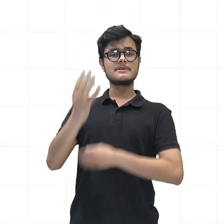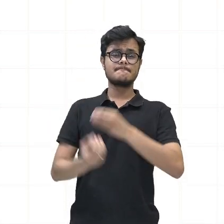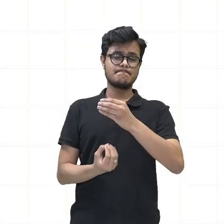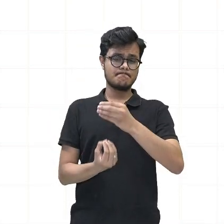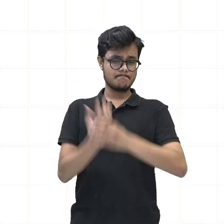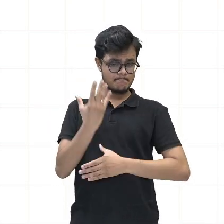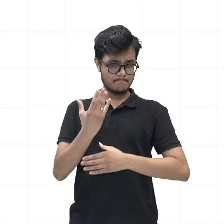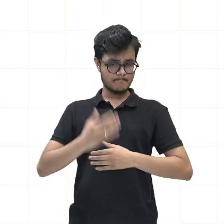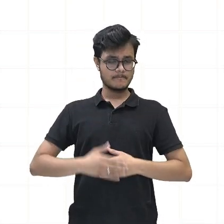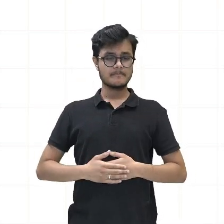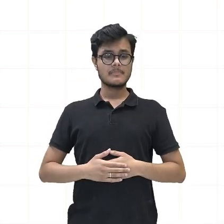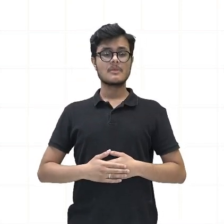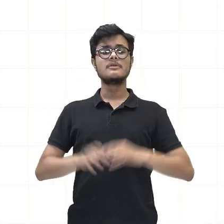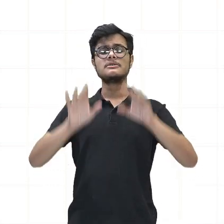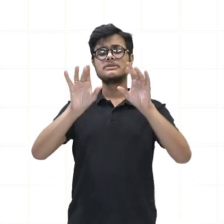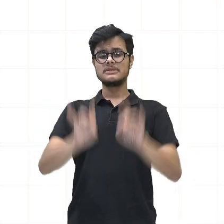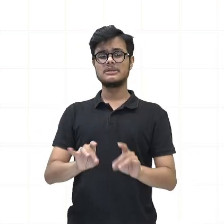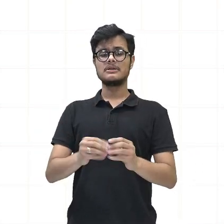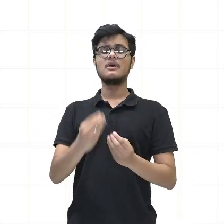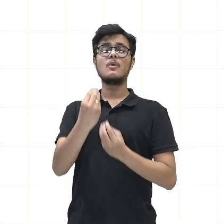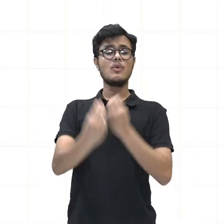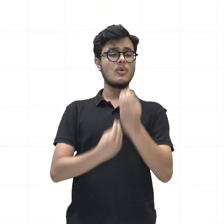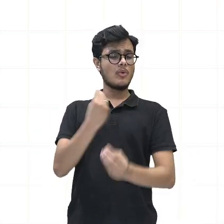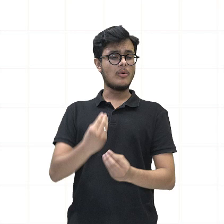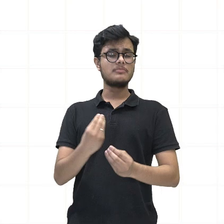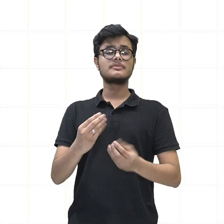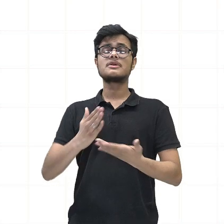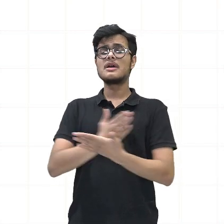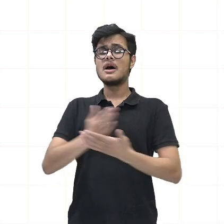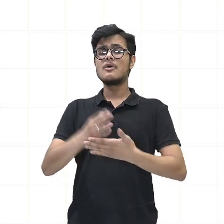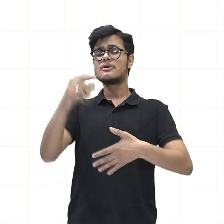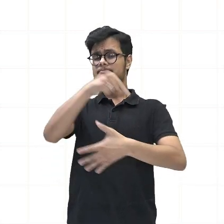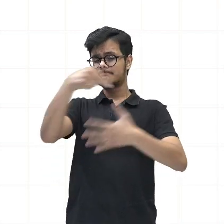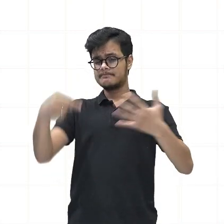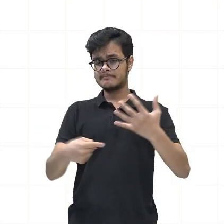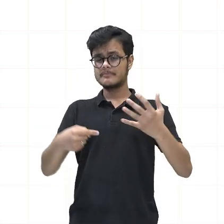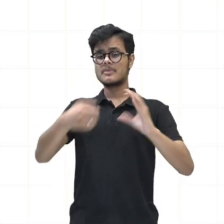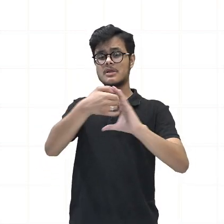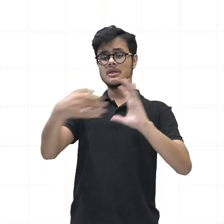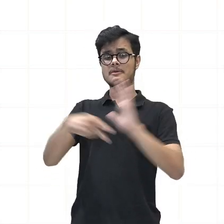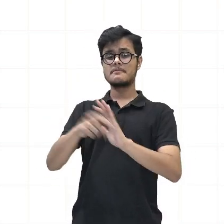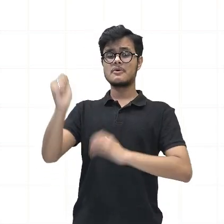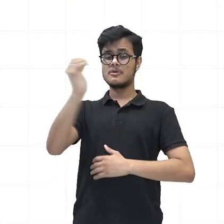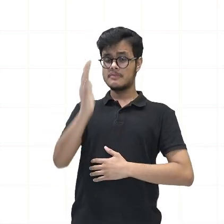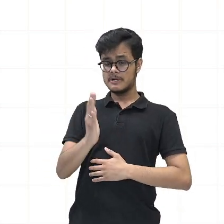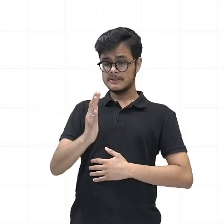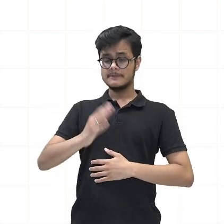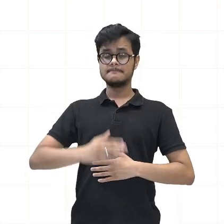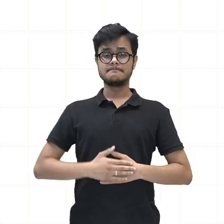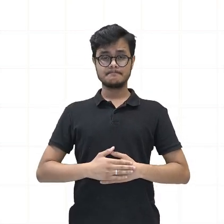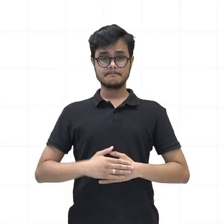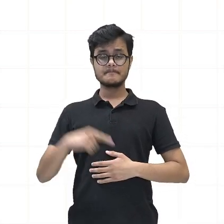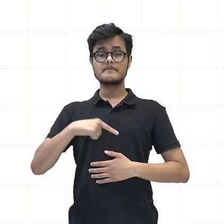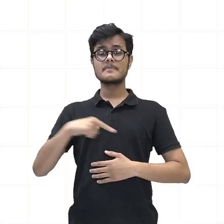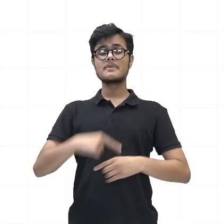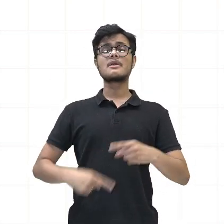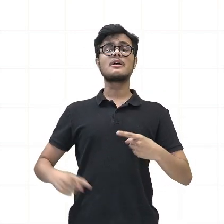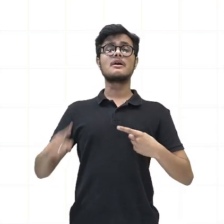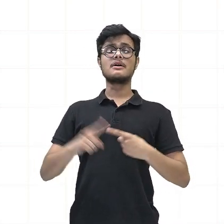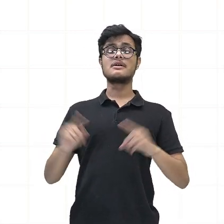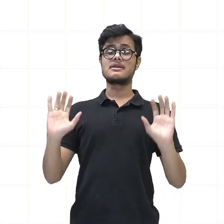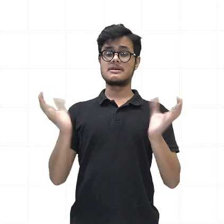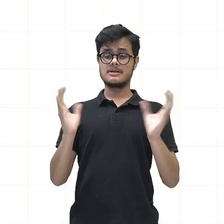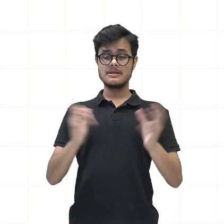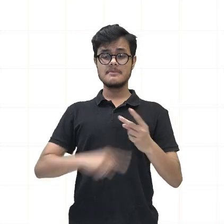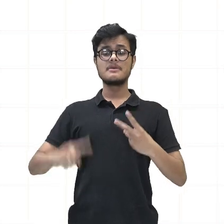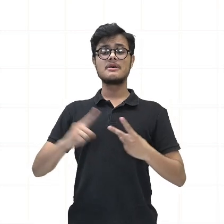Brasil. No nosso detalhamento, iremos verificar aspectos físicos do Brasil, estruturas geológicas, clima